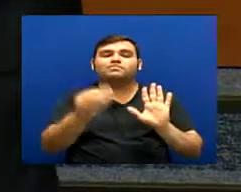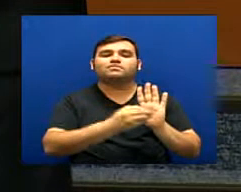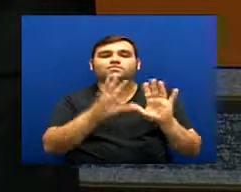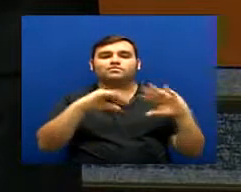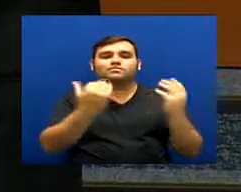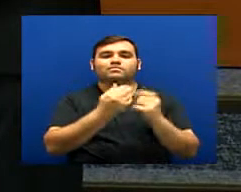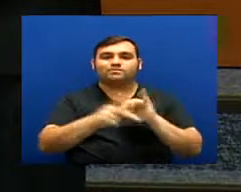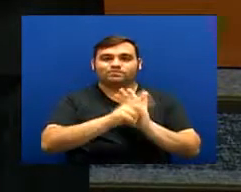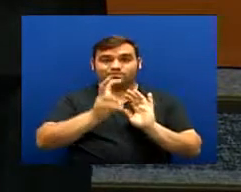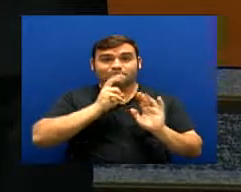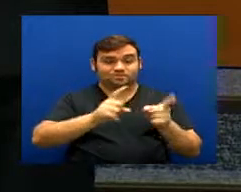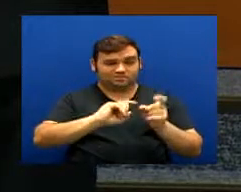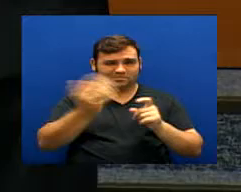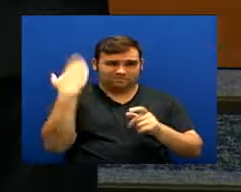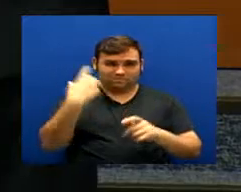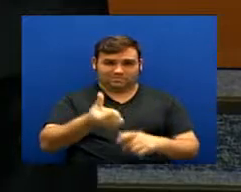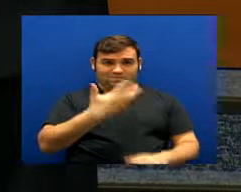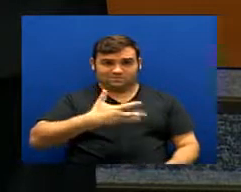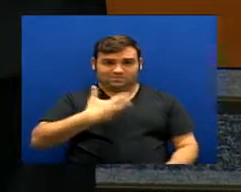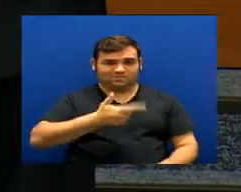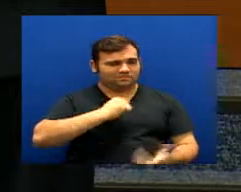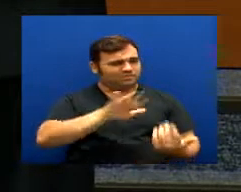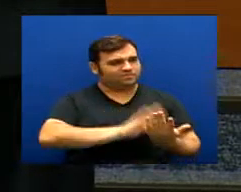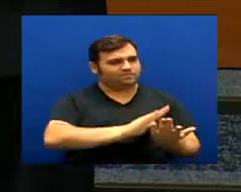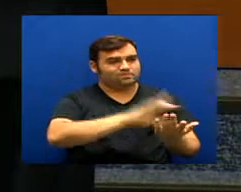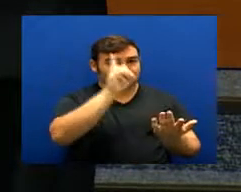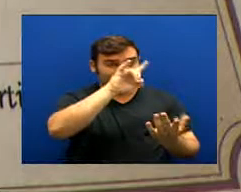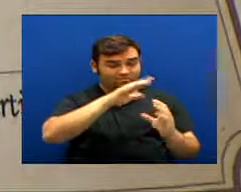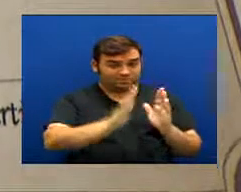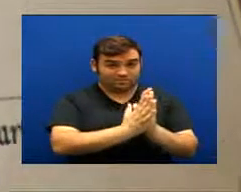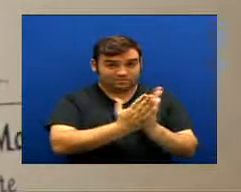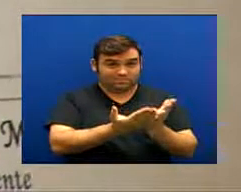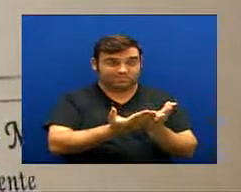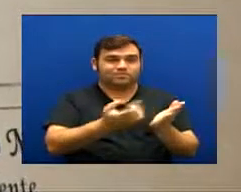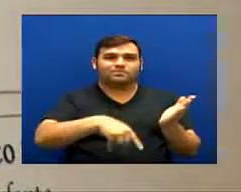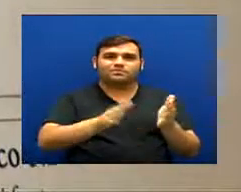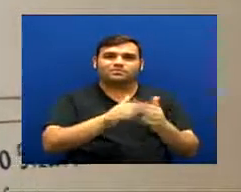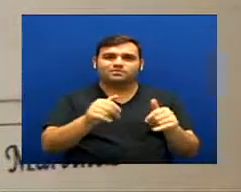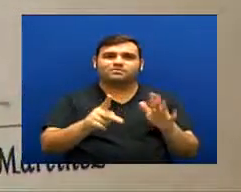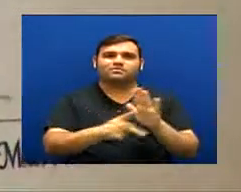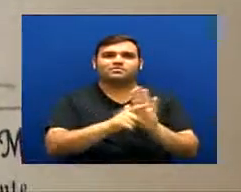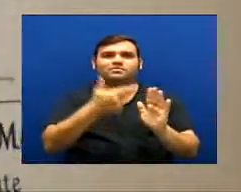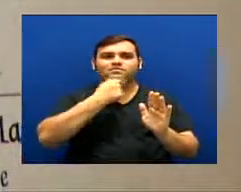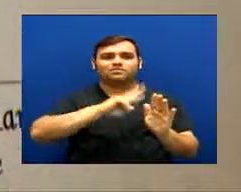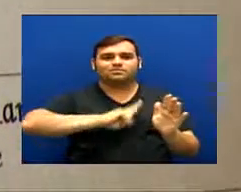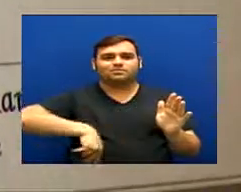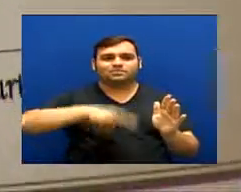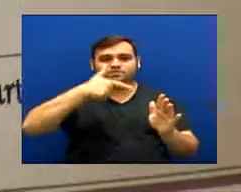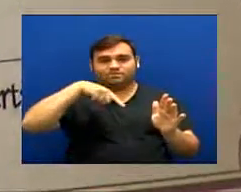confeccionados. Da última vez que eu estive lá, ela estava com 20 mil, sinal que ampliou suas...